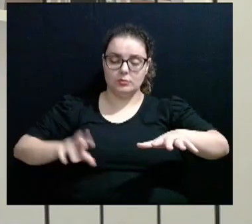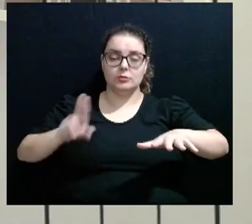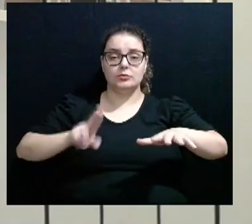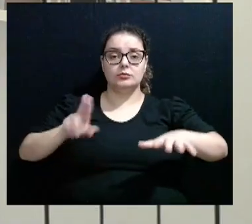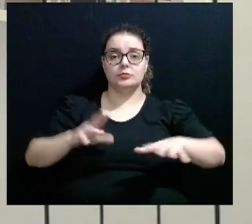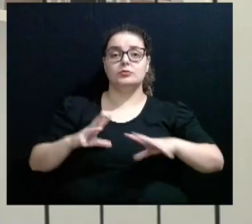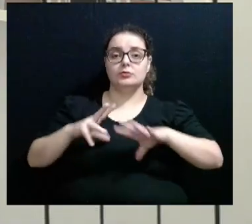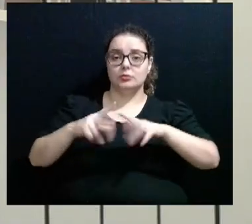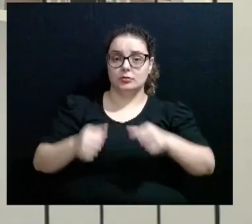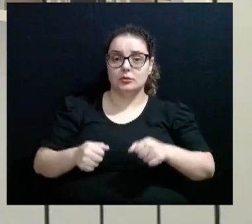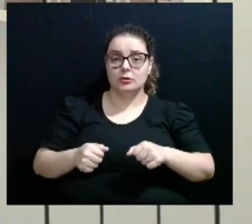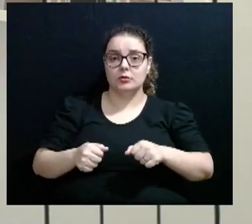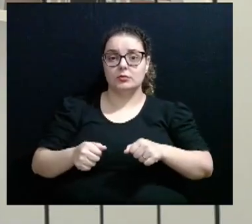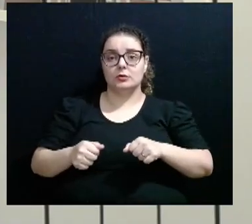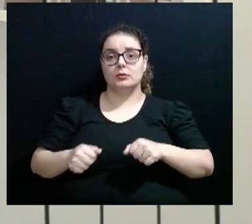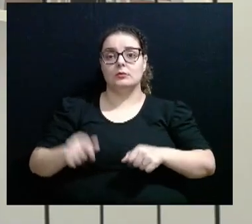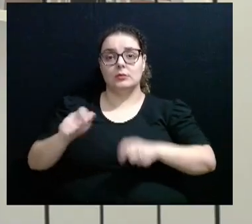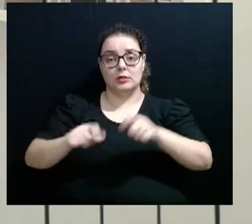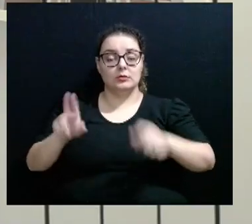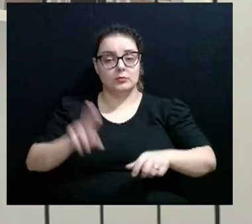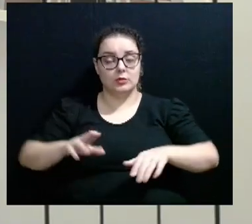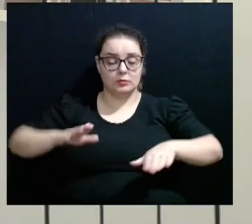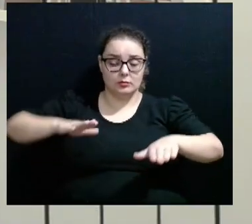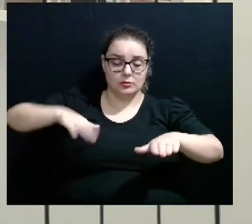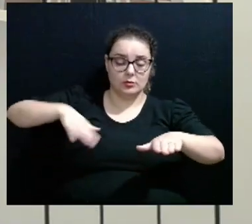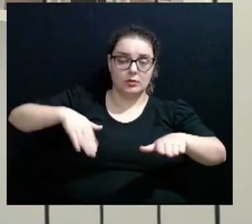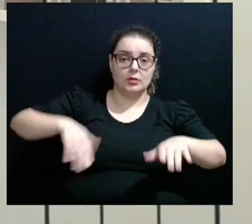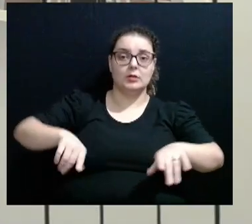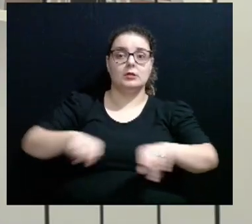usuários, também é sancionada pelo Executivo.